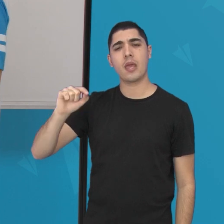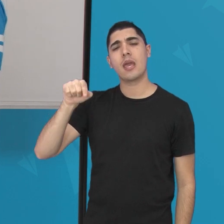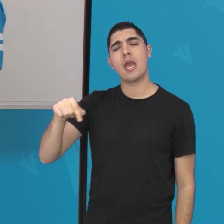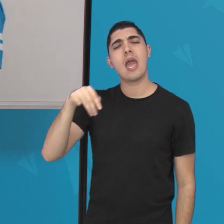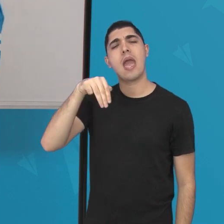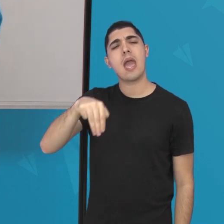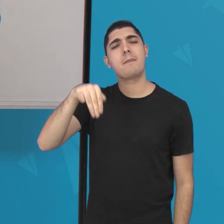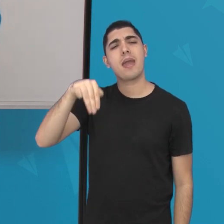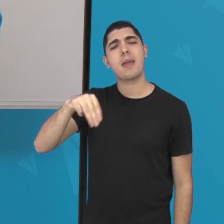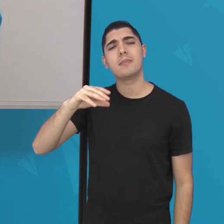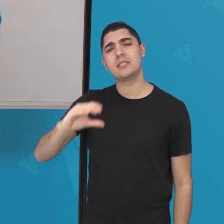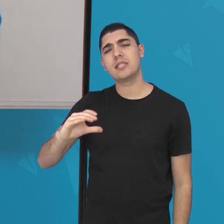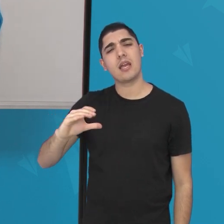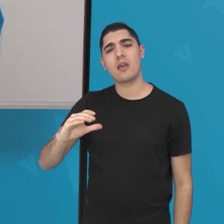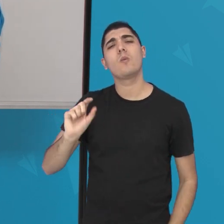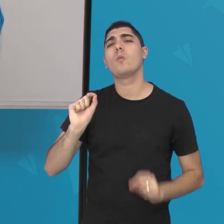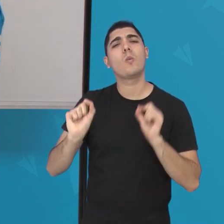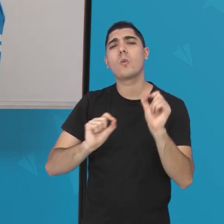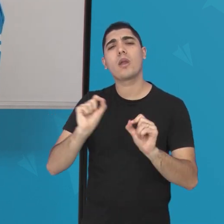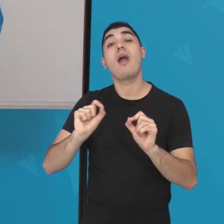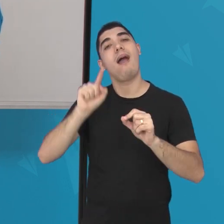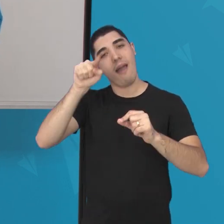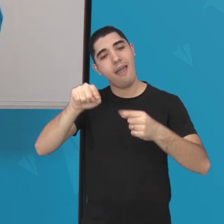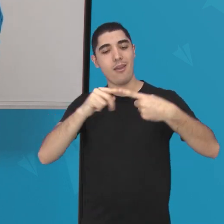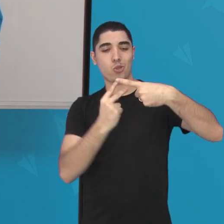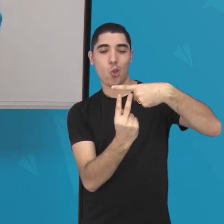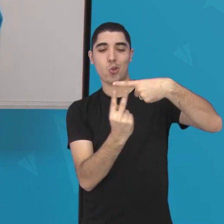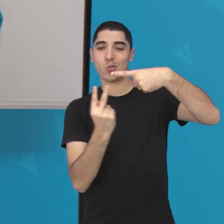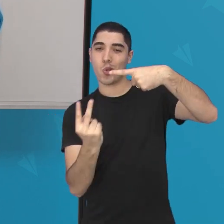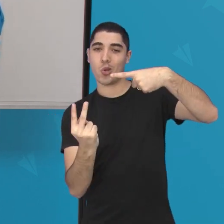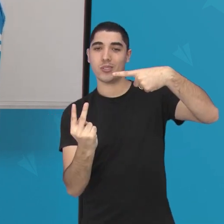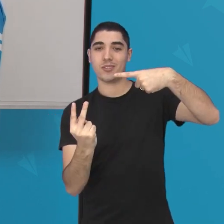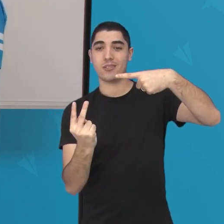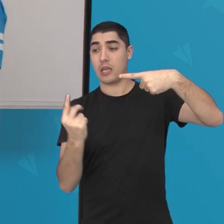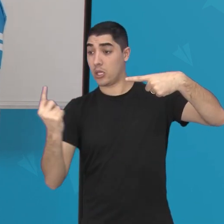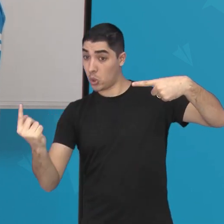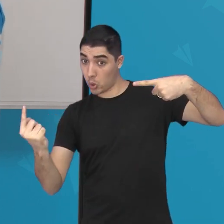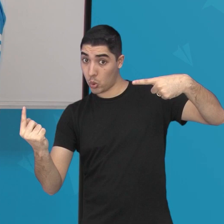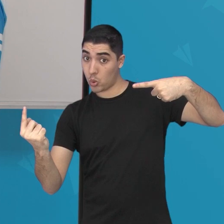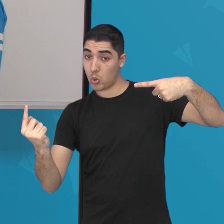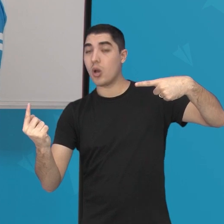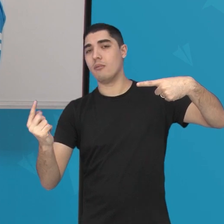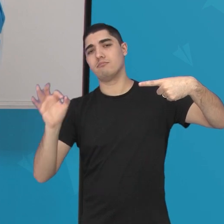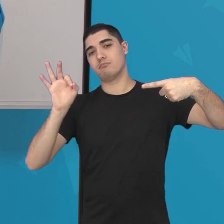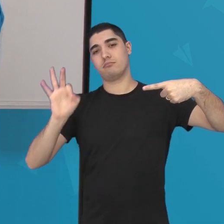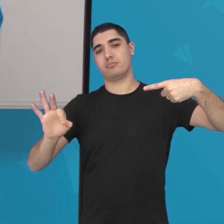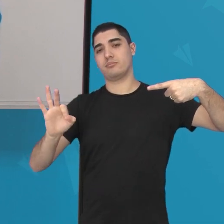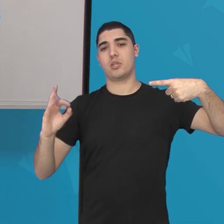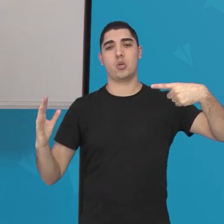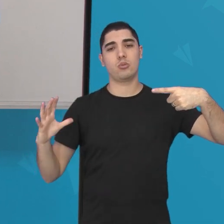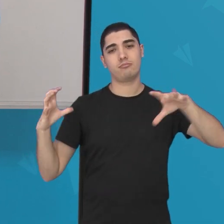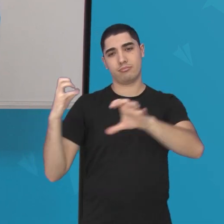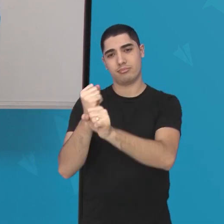E o MMC disso tudo aqui é 2. Porque é 2 aqui e 1 aqui.